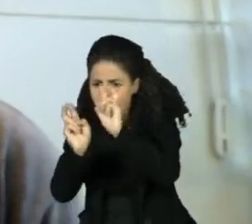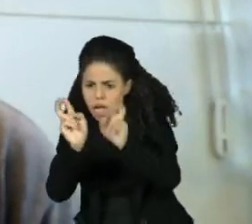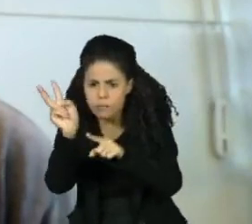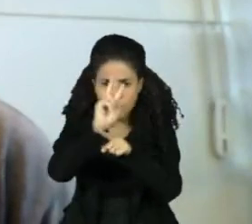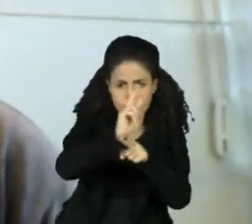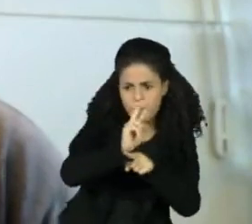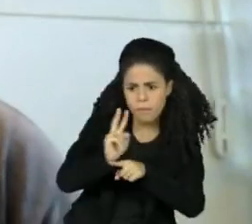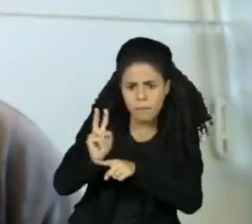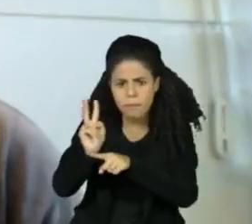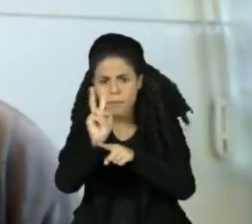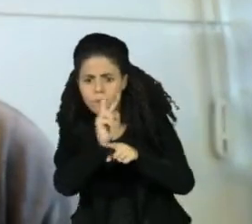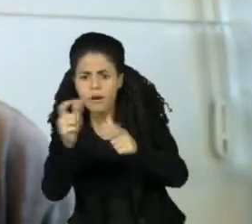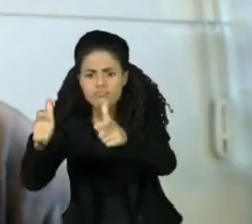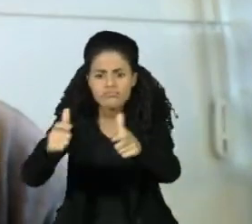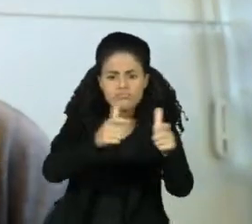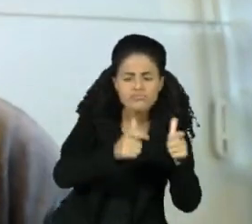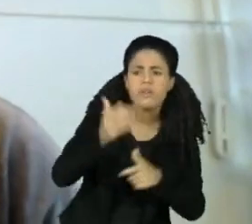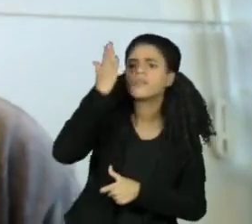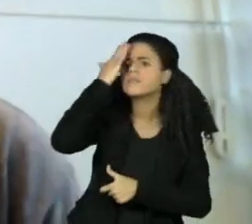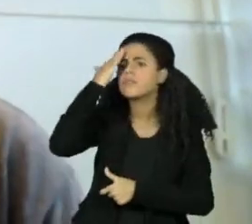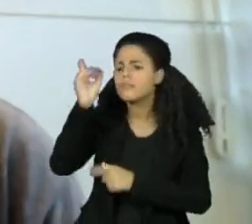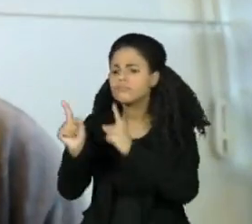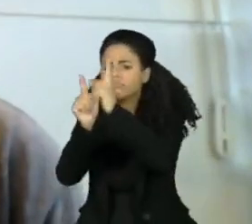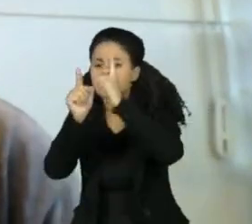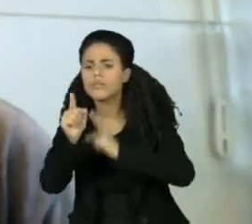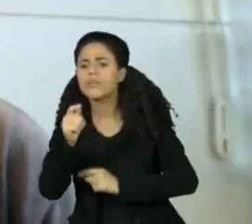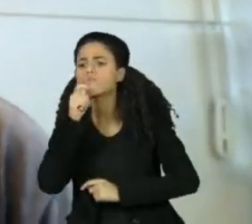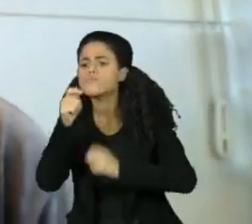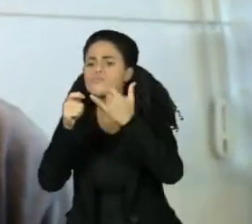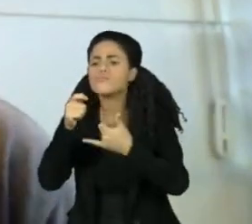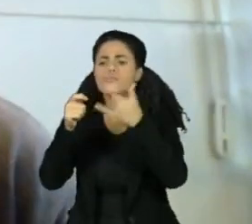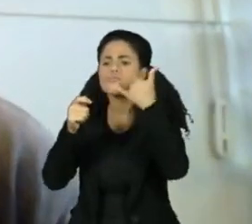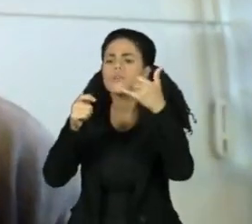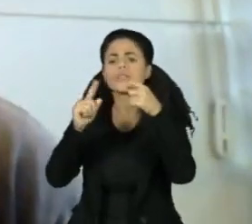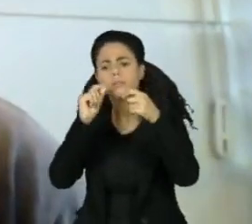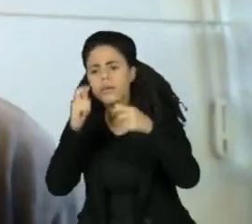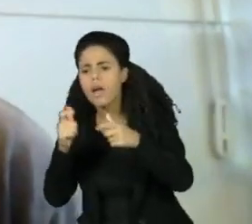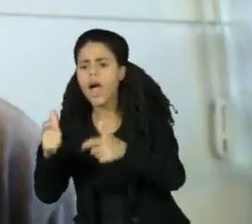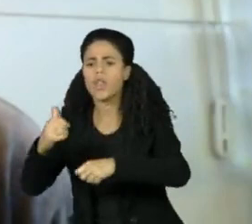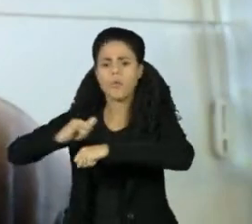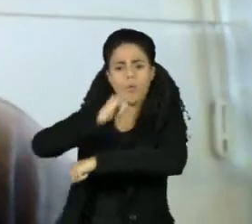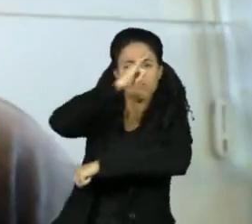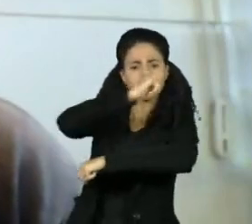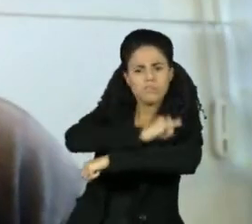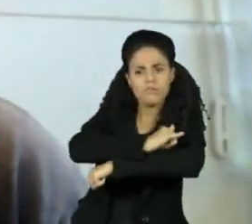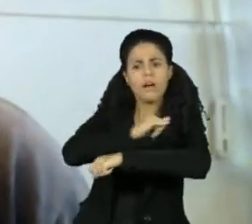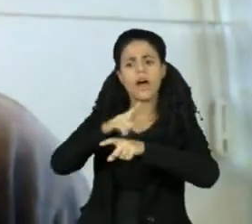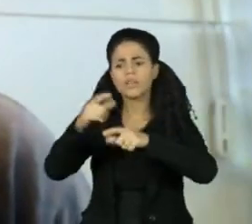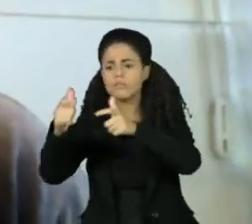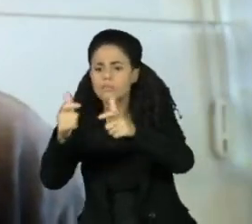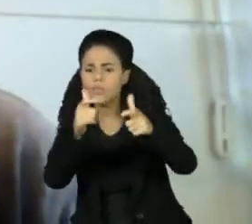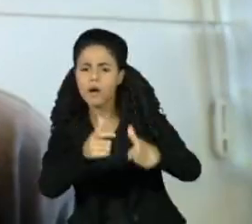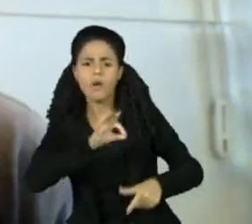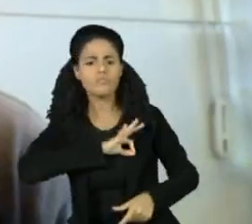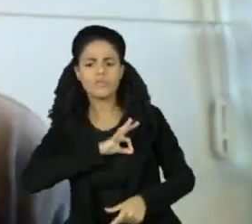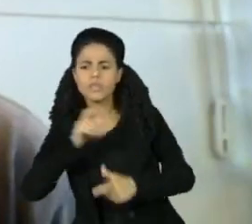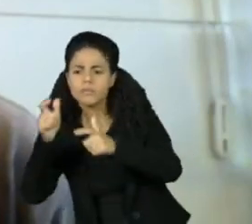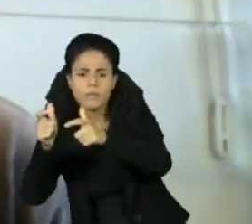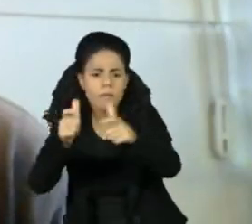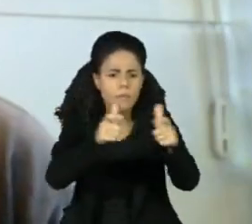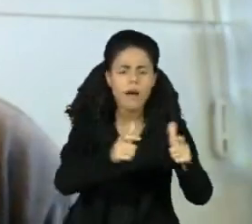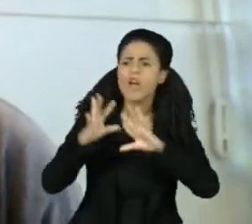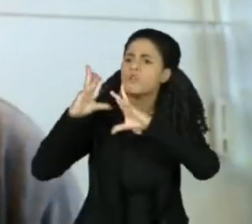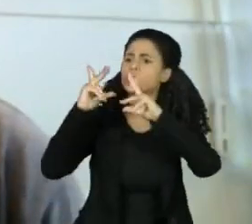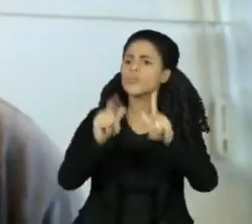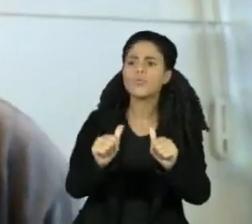vigilâncias sanitárias municipais, estaduais, visaportos, aeroportos, Polícia Rodoviária Federal, Polícia Federal, enfim, todos